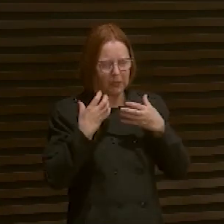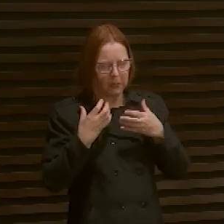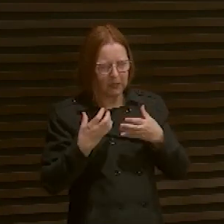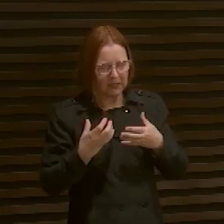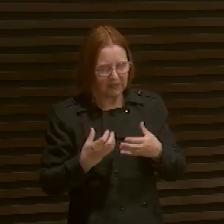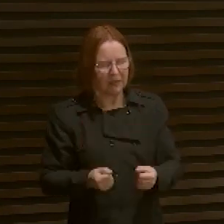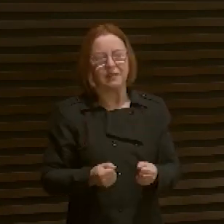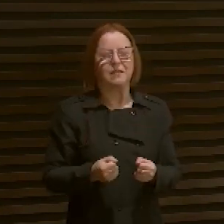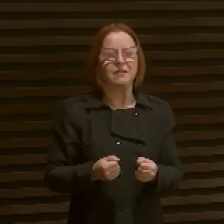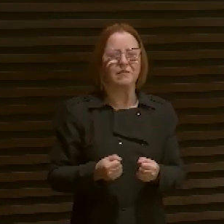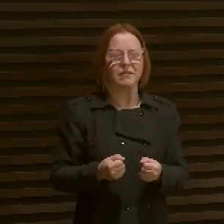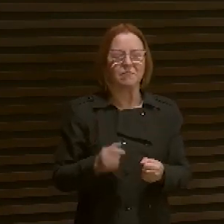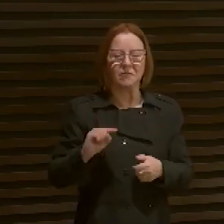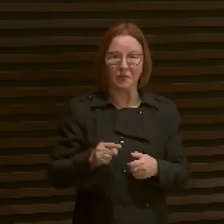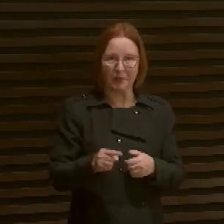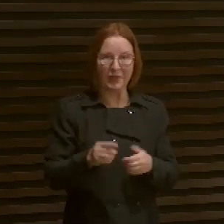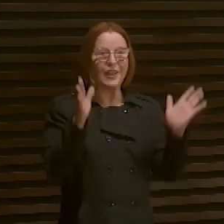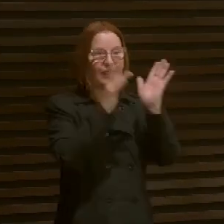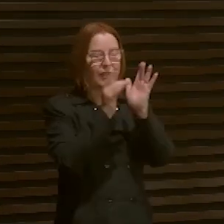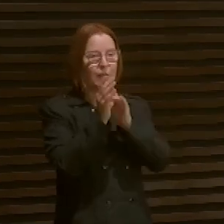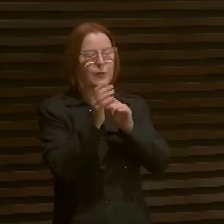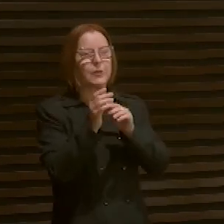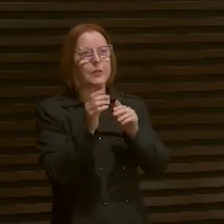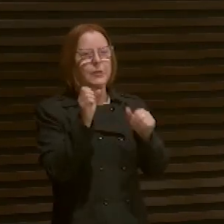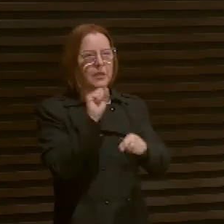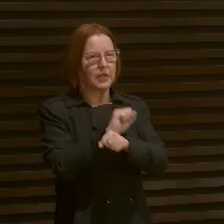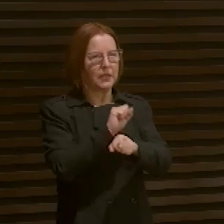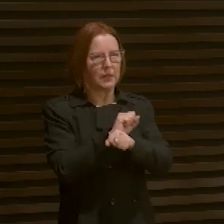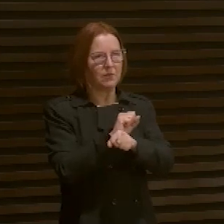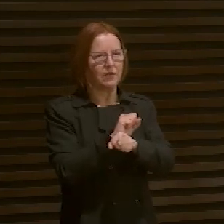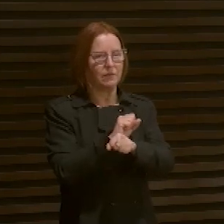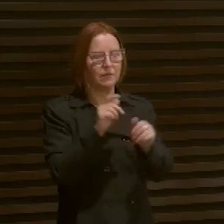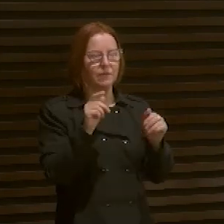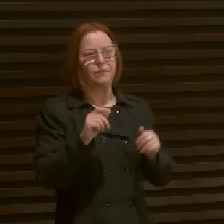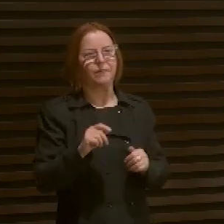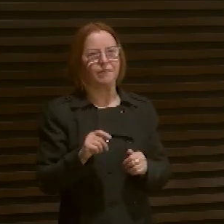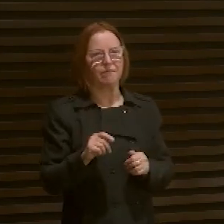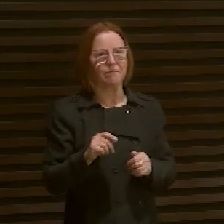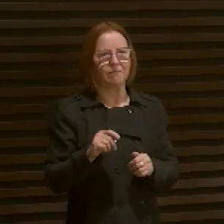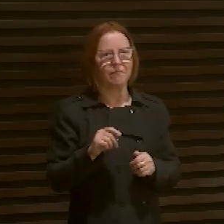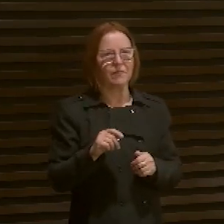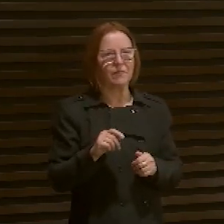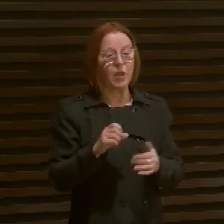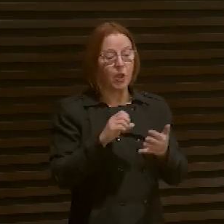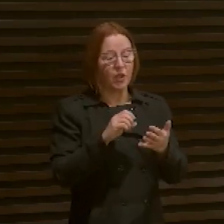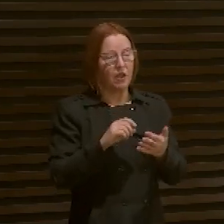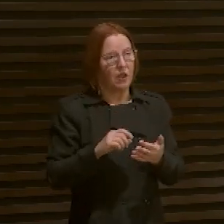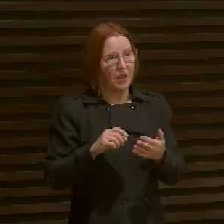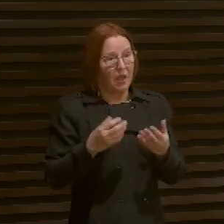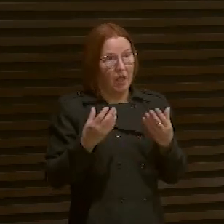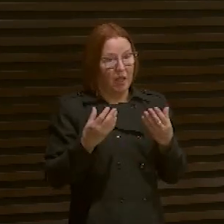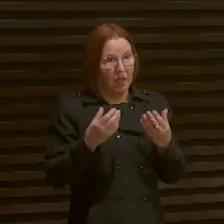Ele esperou intencionalmente. Quantas vezes, irmãos, nós tentamos resolver as coisas do nosso jeito? O pastor Glenn, ele tem